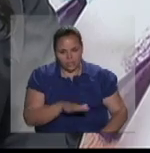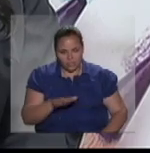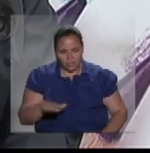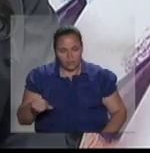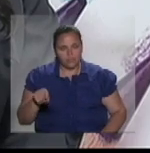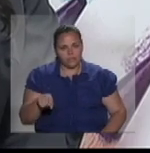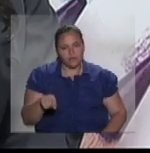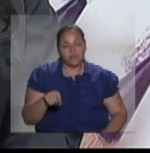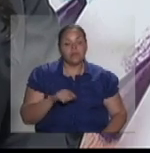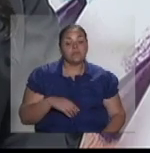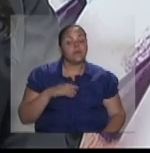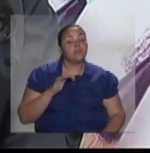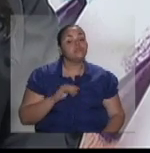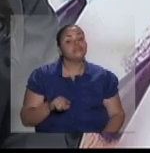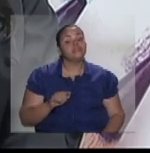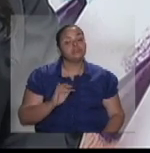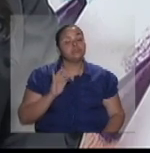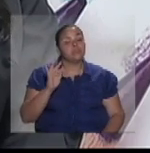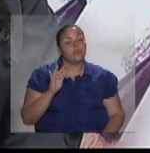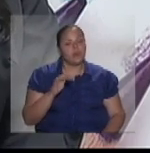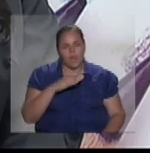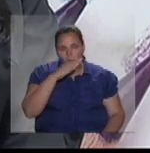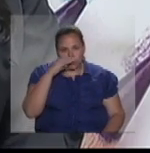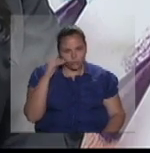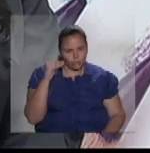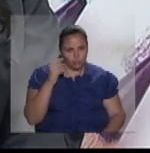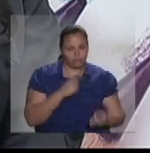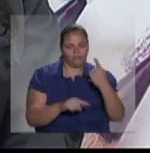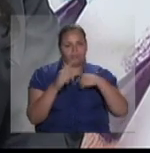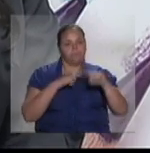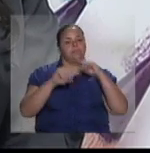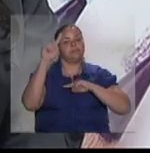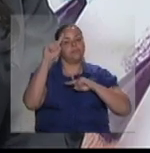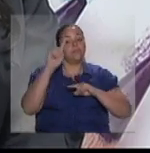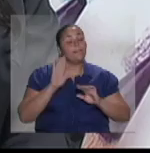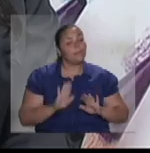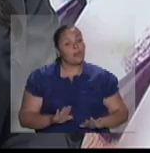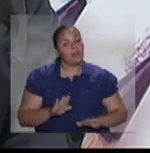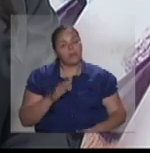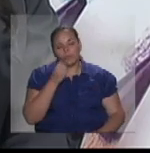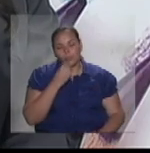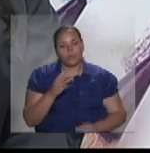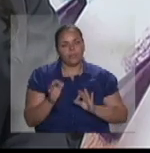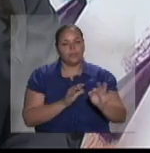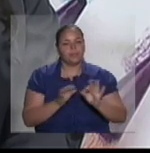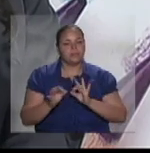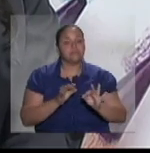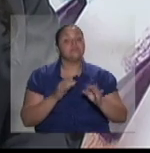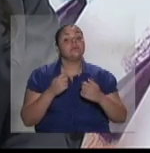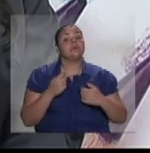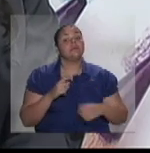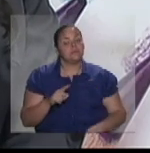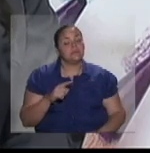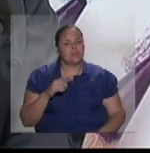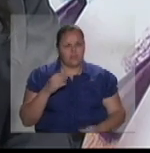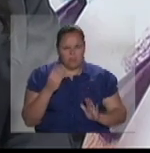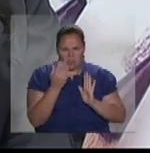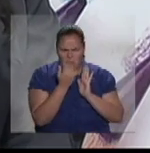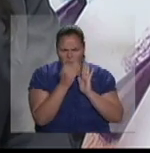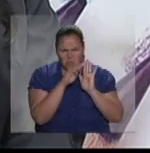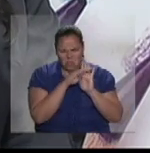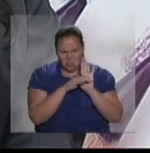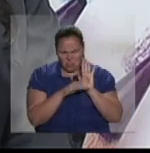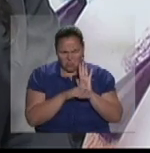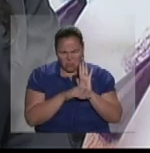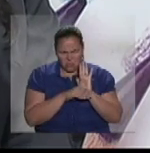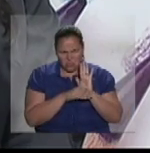prepararmos as crianças, mais chances elas terão de se tornar um adulto de sucesso. Mas uma boa preparação significa uma agenda